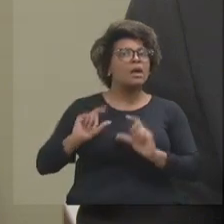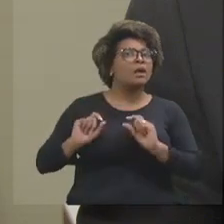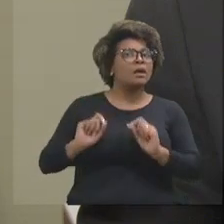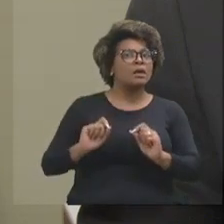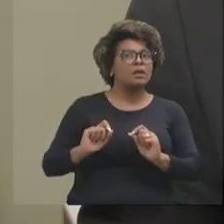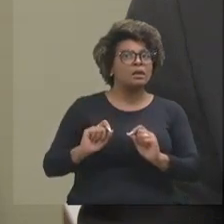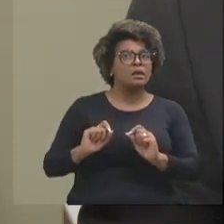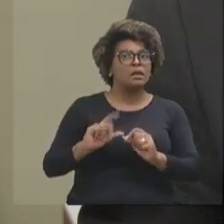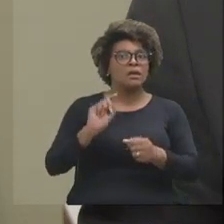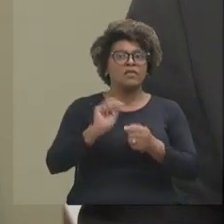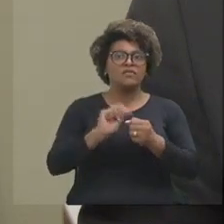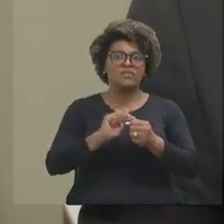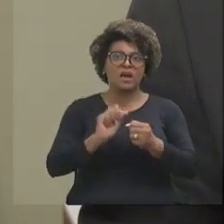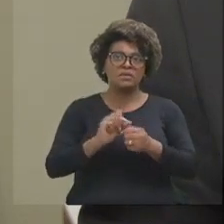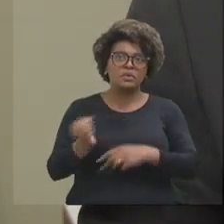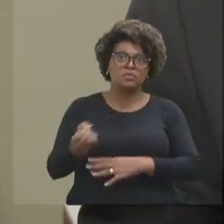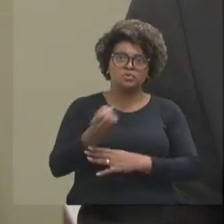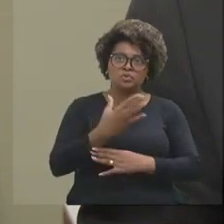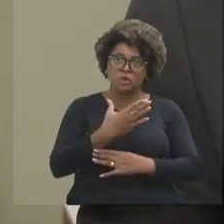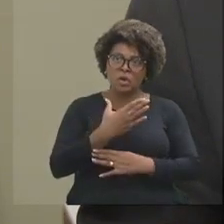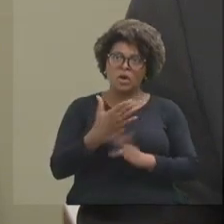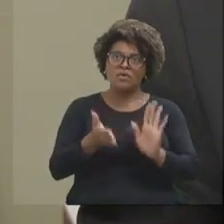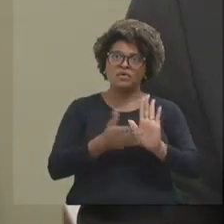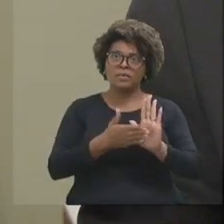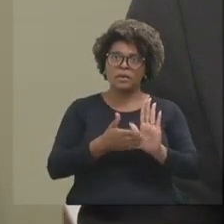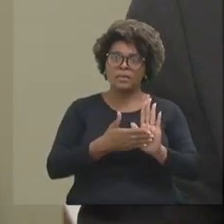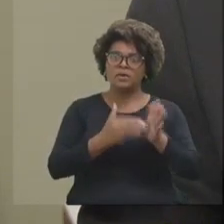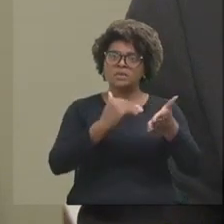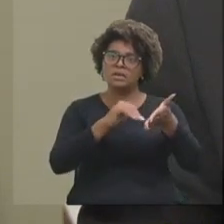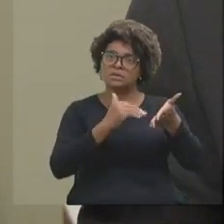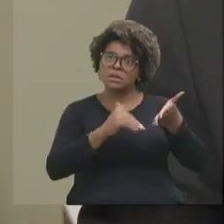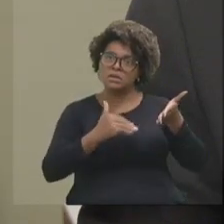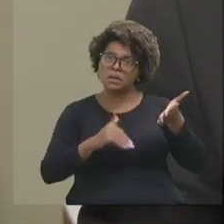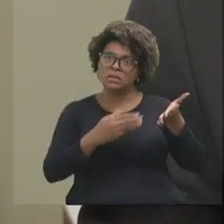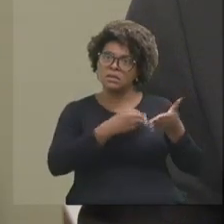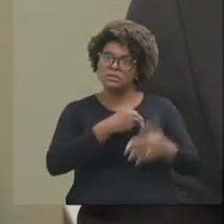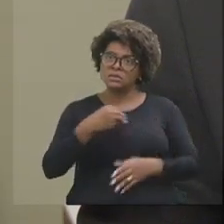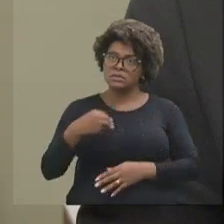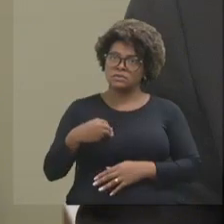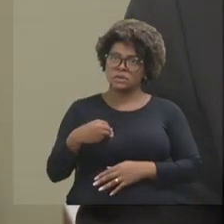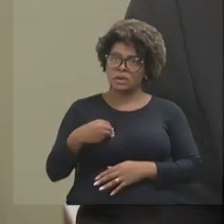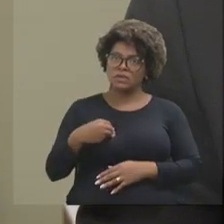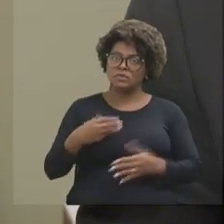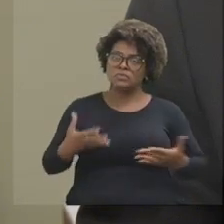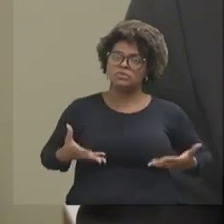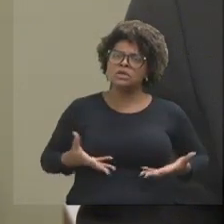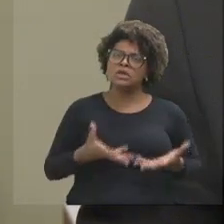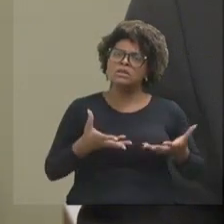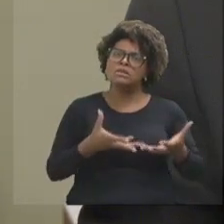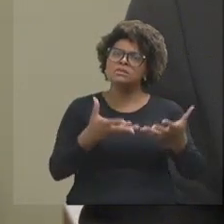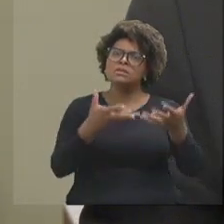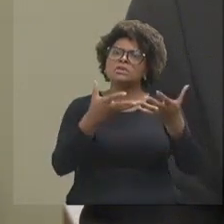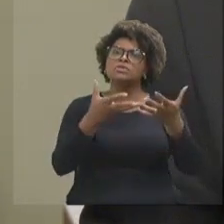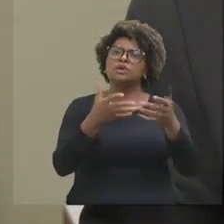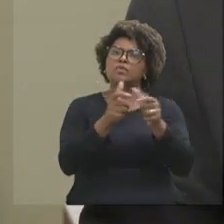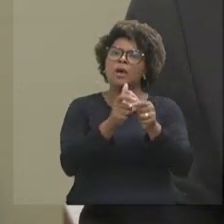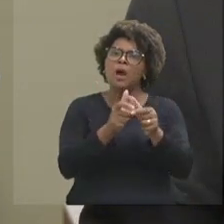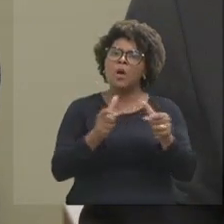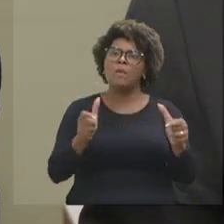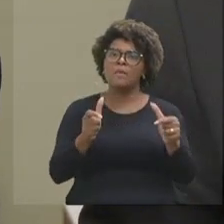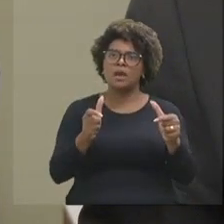Cosern a secretaria de saúde de do incentivo para aumentar